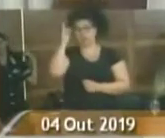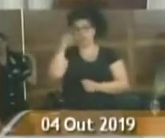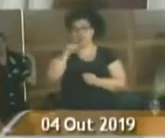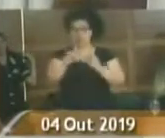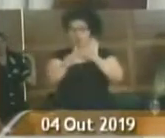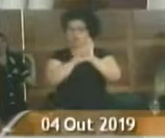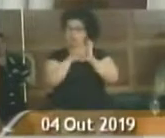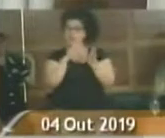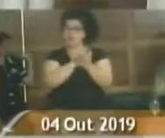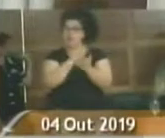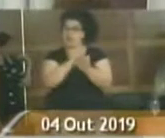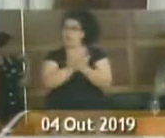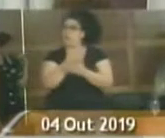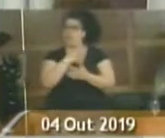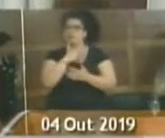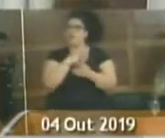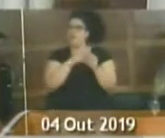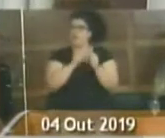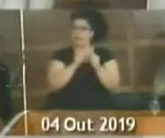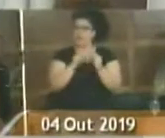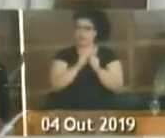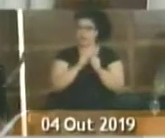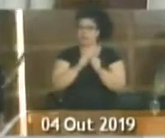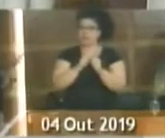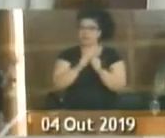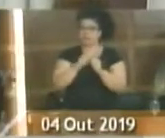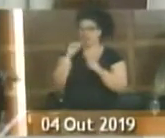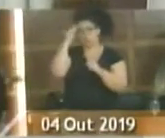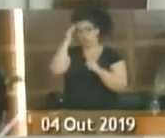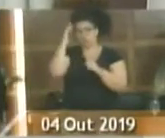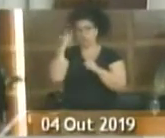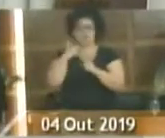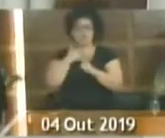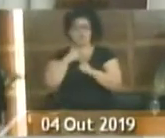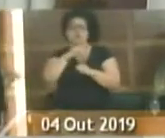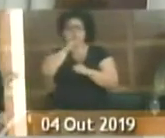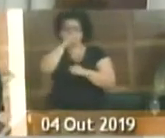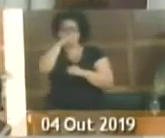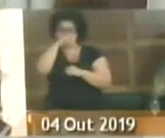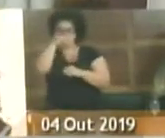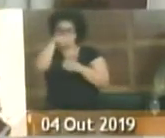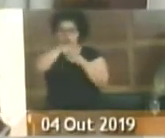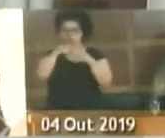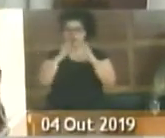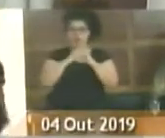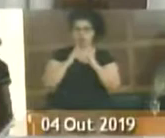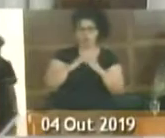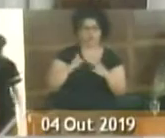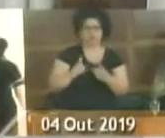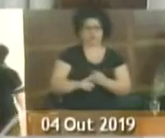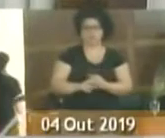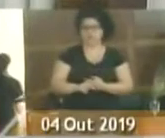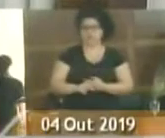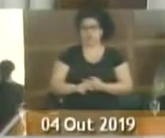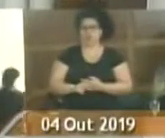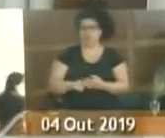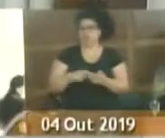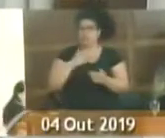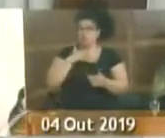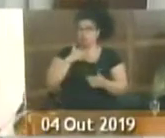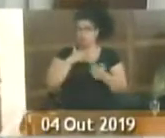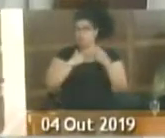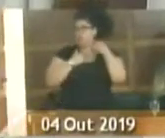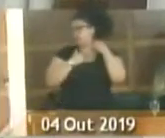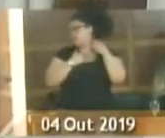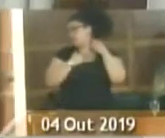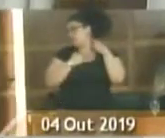isso não deve ser seguido, tá? Você não pode ter papagaio em casa, você não pode... ter esses animais em casa.